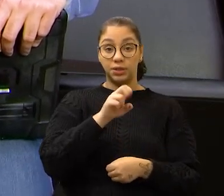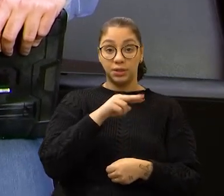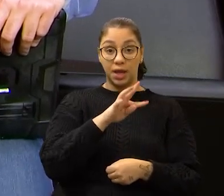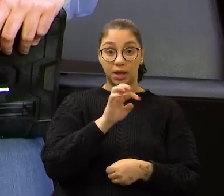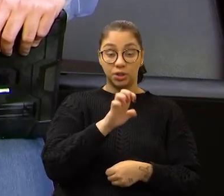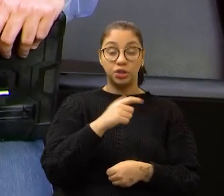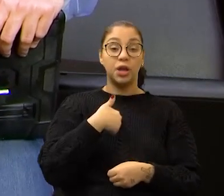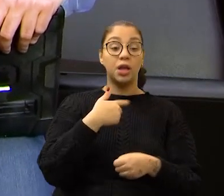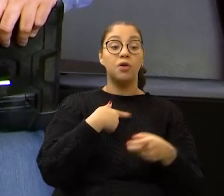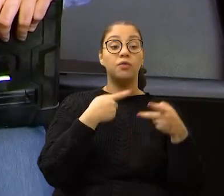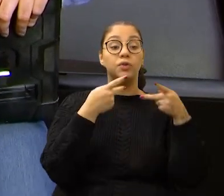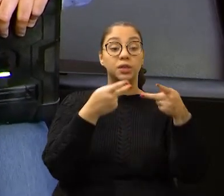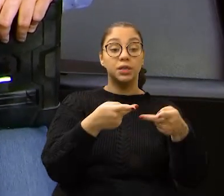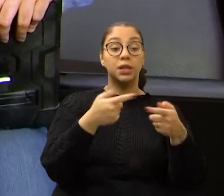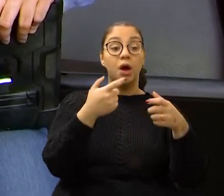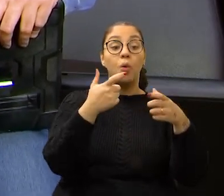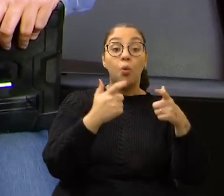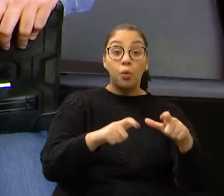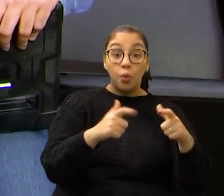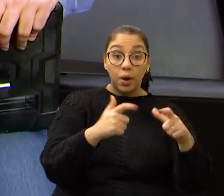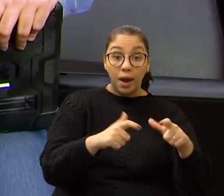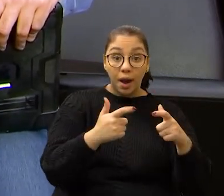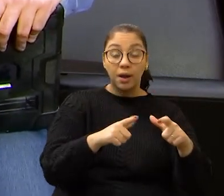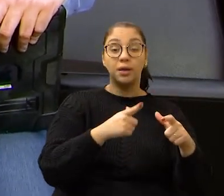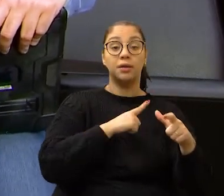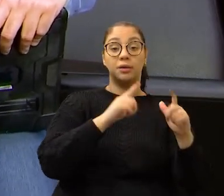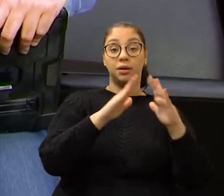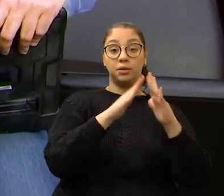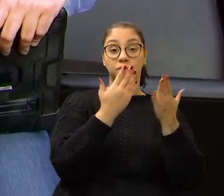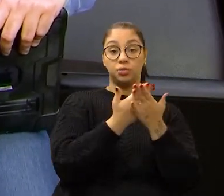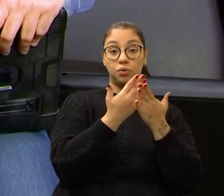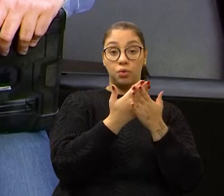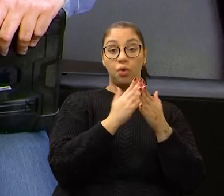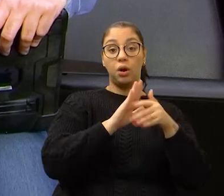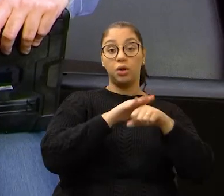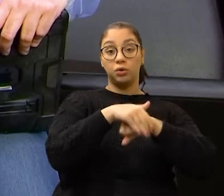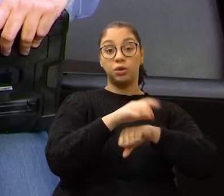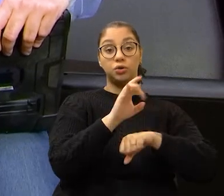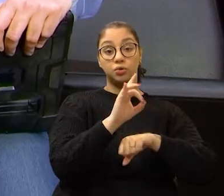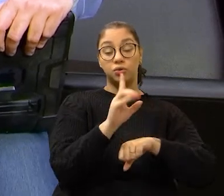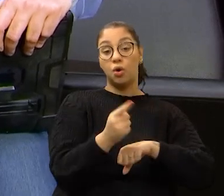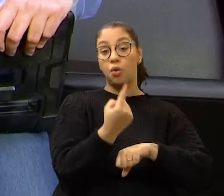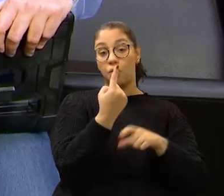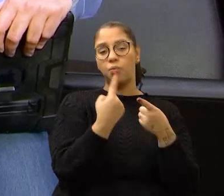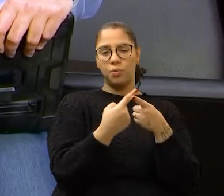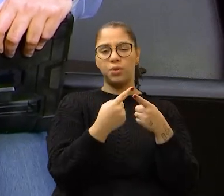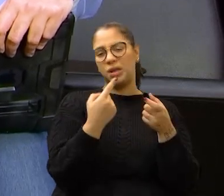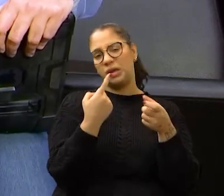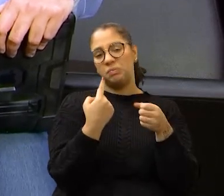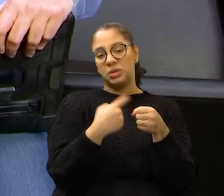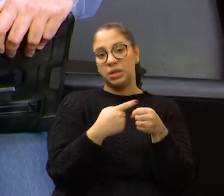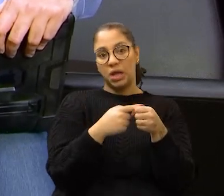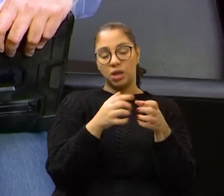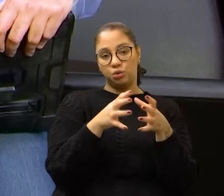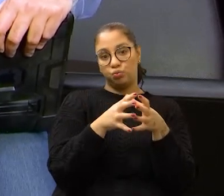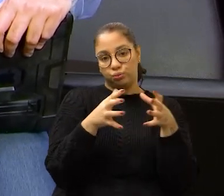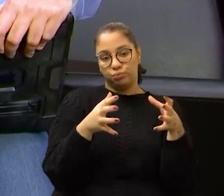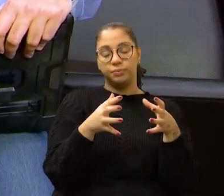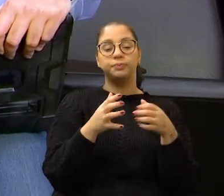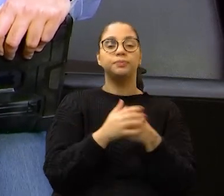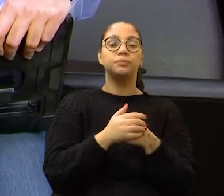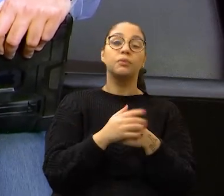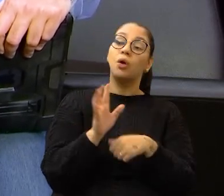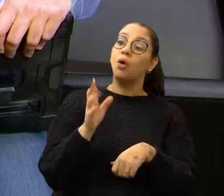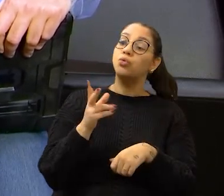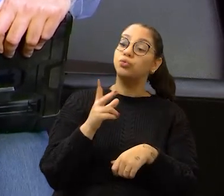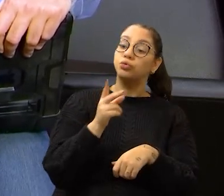de Educação, eu visitei os locais onde tem creche noturna, eles só tem uma lá, por questão do tamanho da cidade,